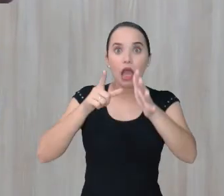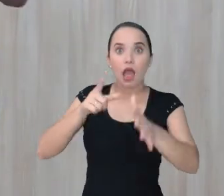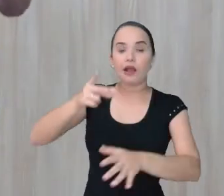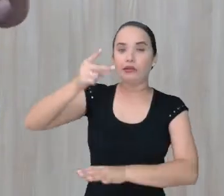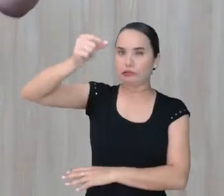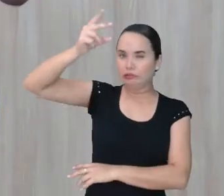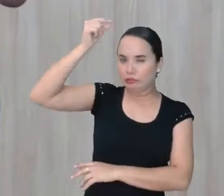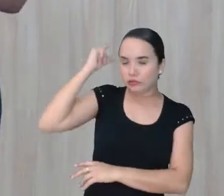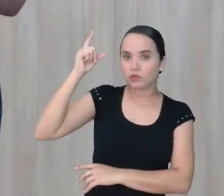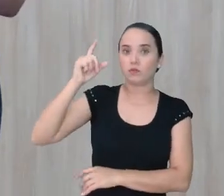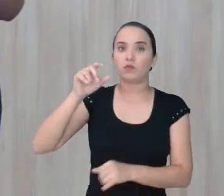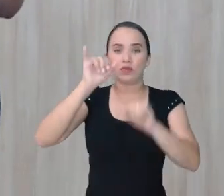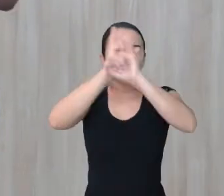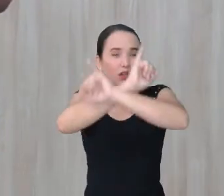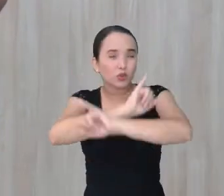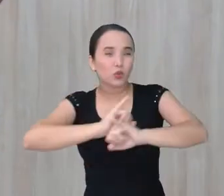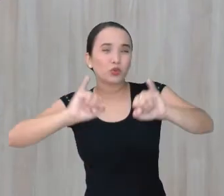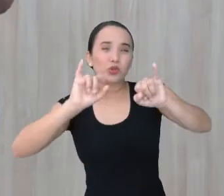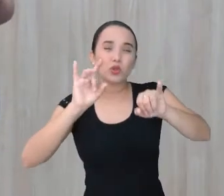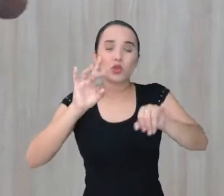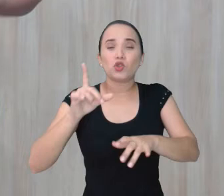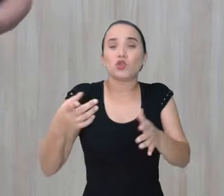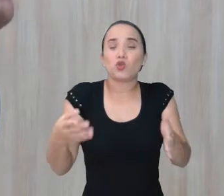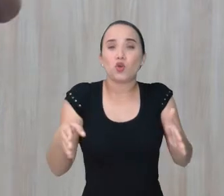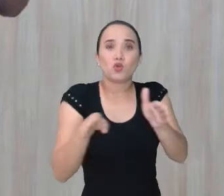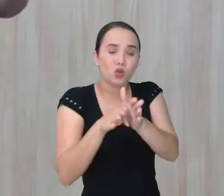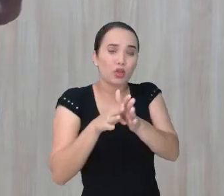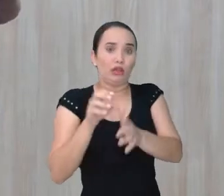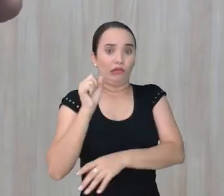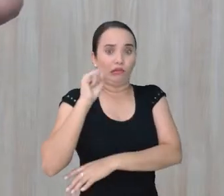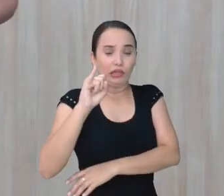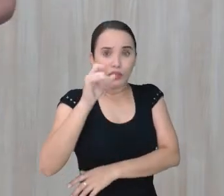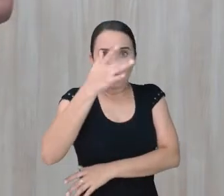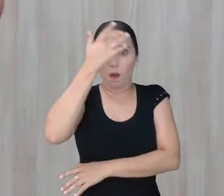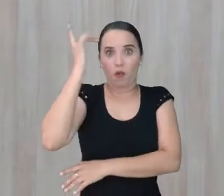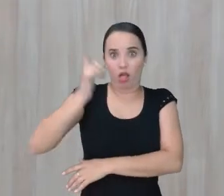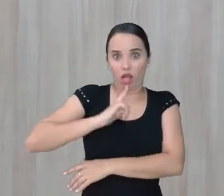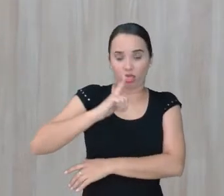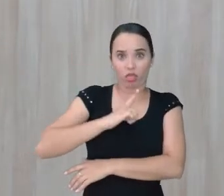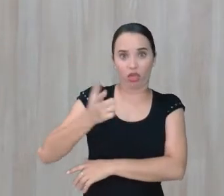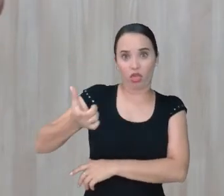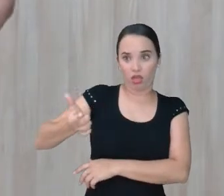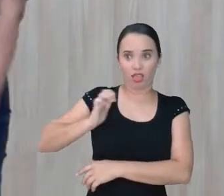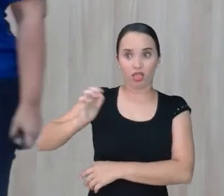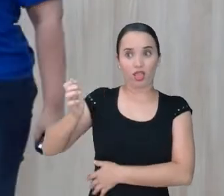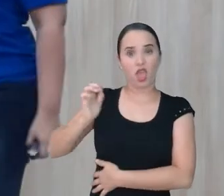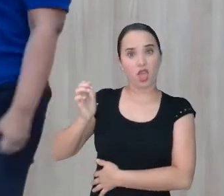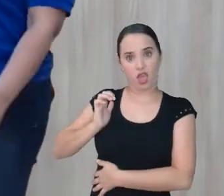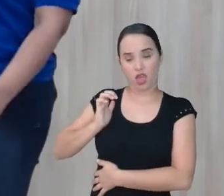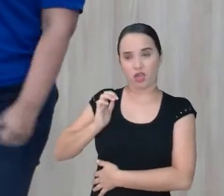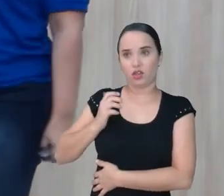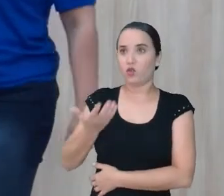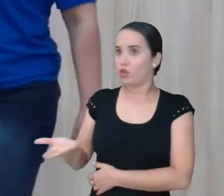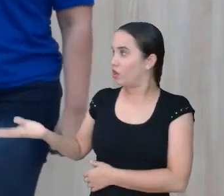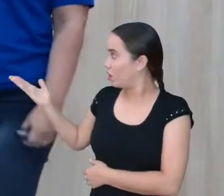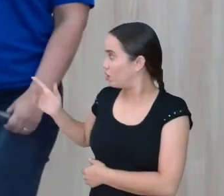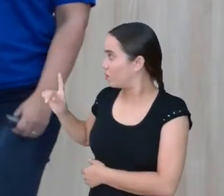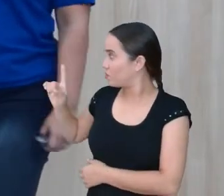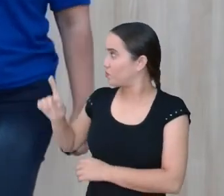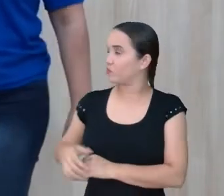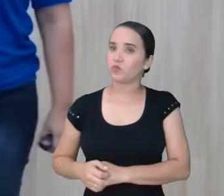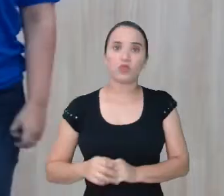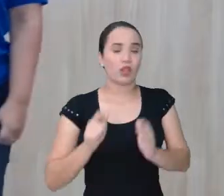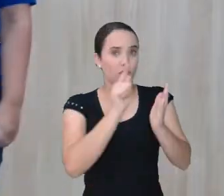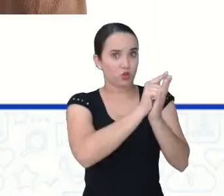falando, essa notícia ela só chegava a quem tinha um poder aquisitivo muito bom, Isso. não é? E esse jornal, como vocês estão vendo,